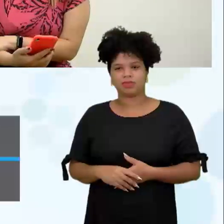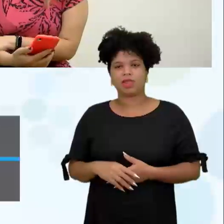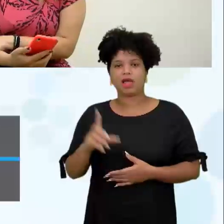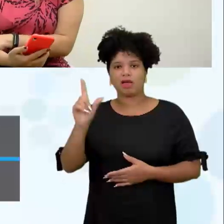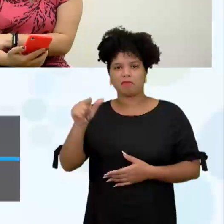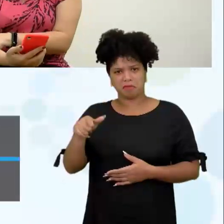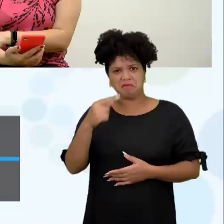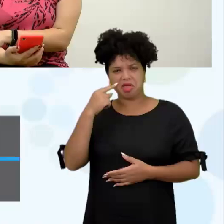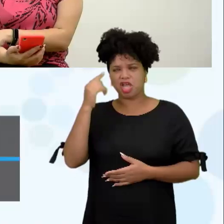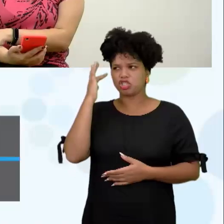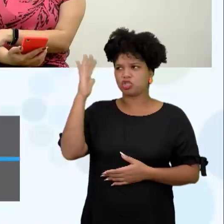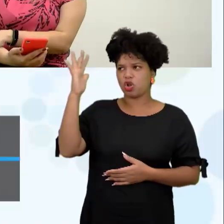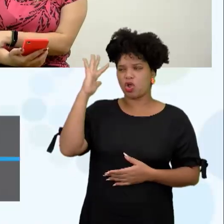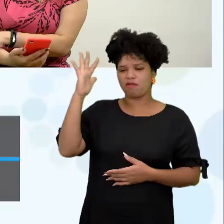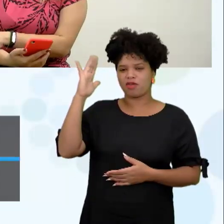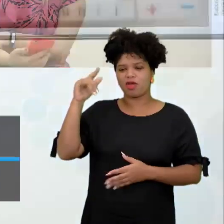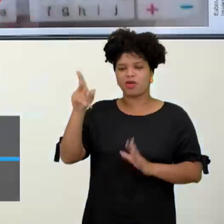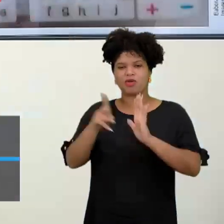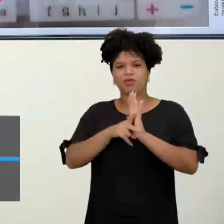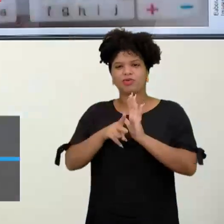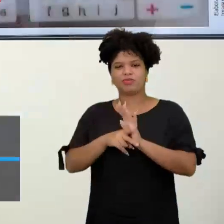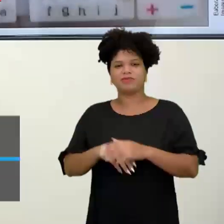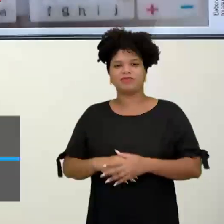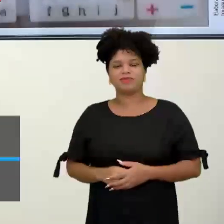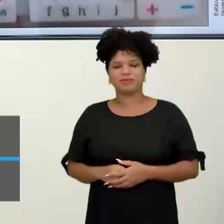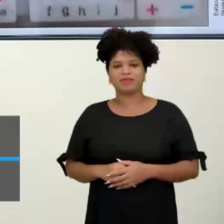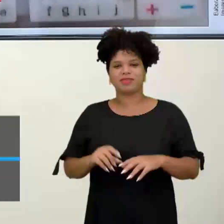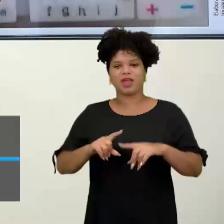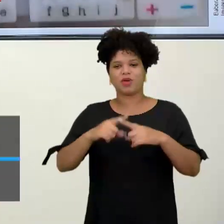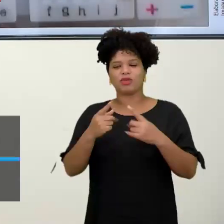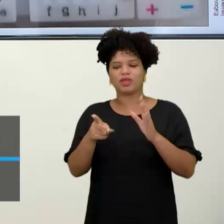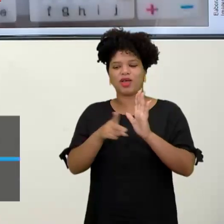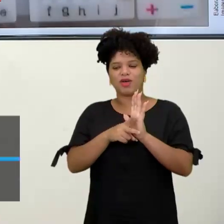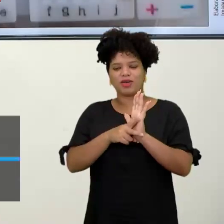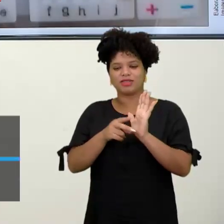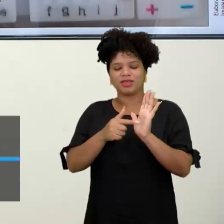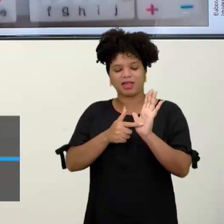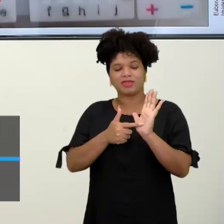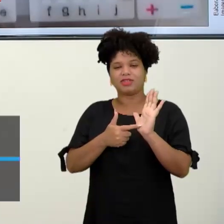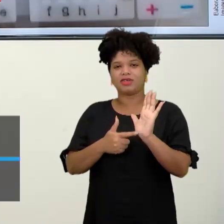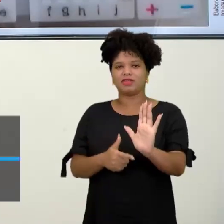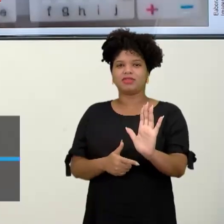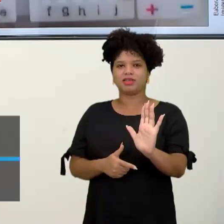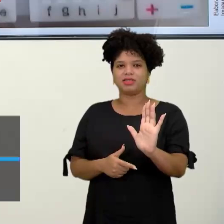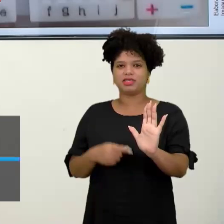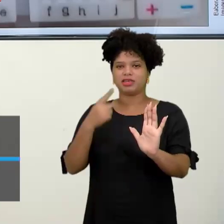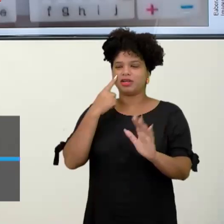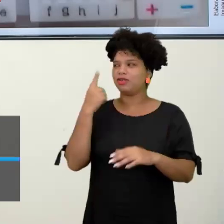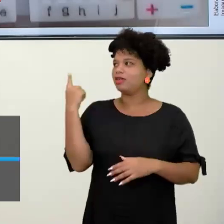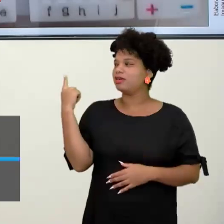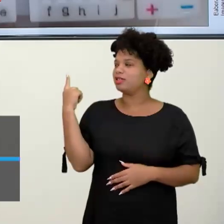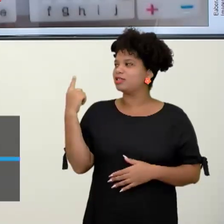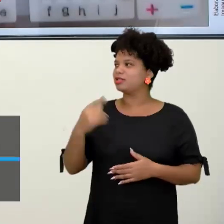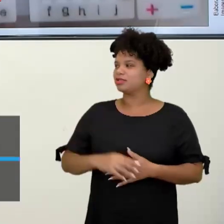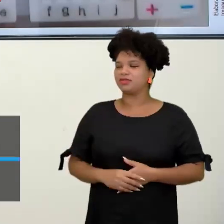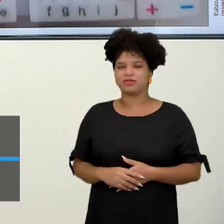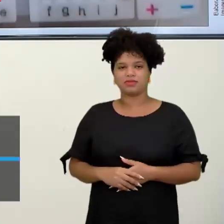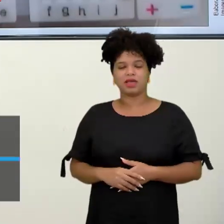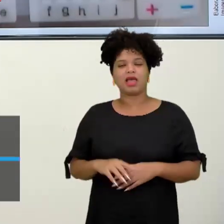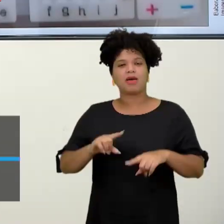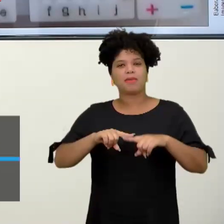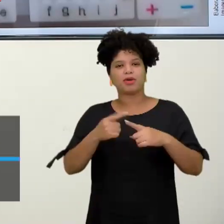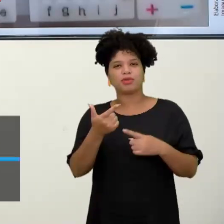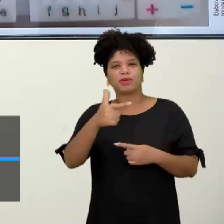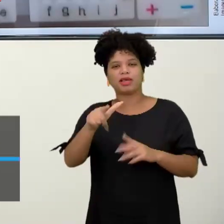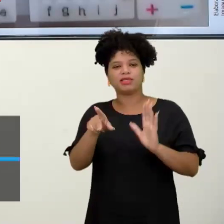Filosófico. Filosófico, eu diria. Mas a protoboard não, você consegue ali mexer nela, você consegue conectar e desconectar